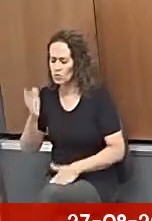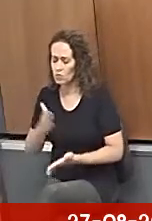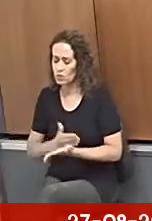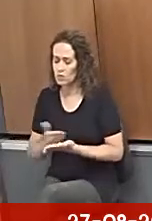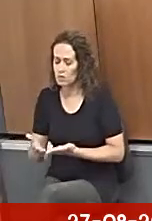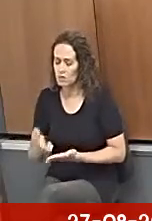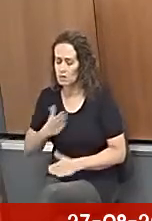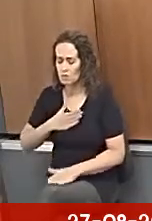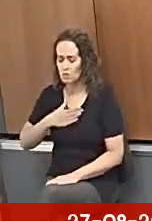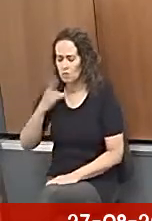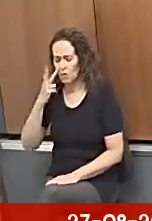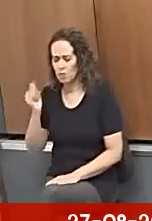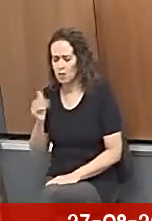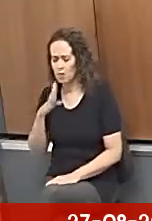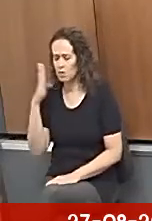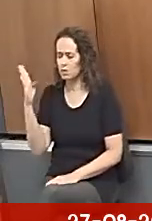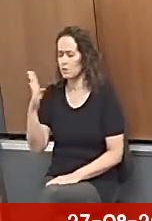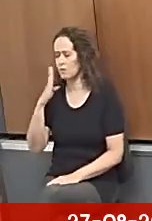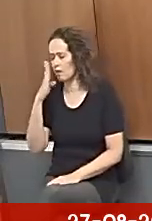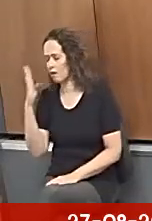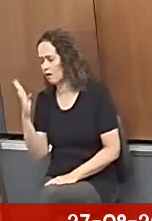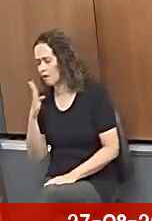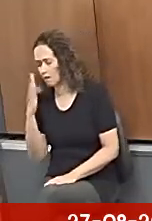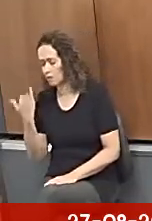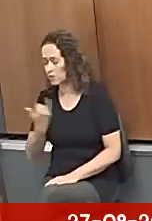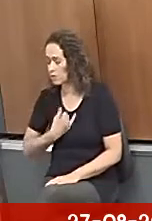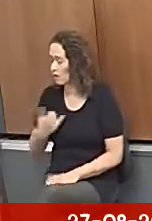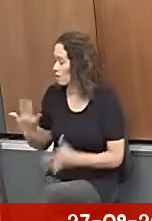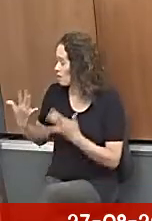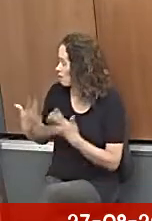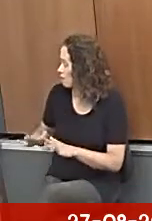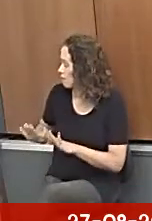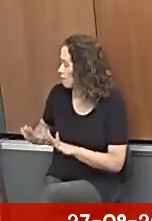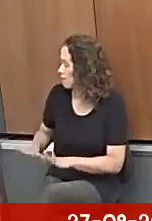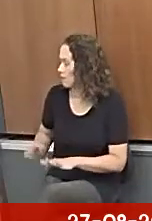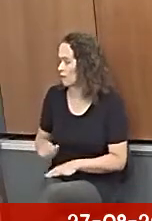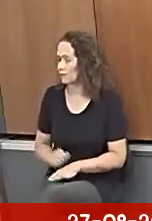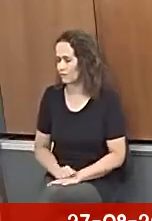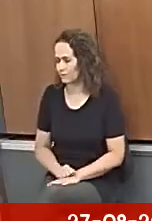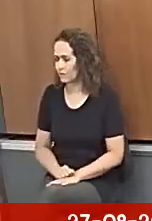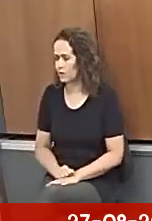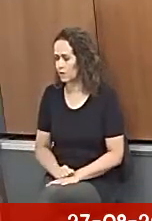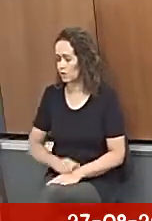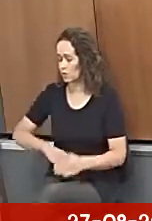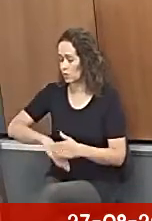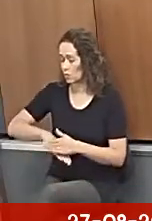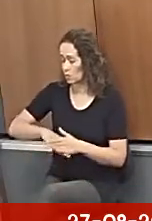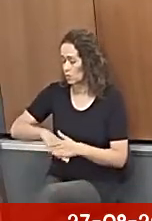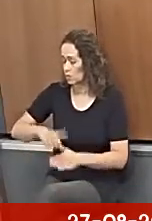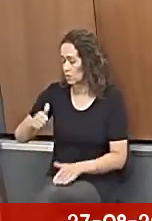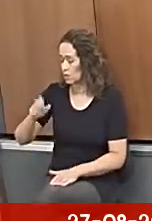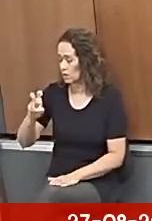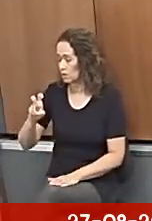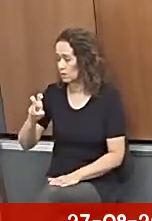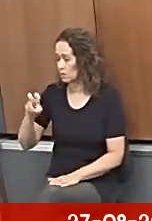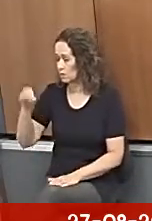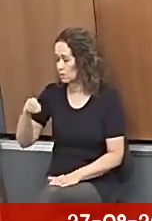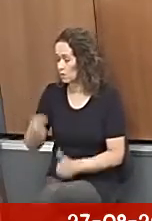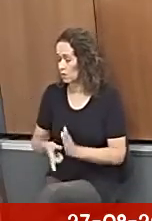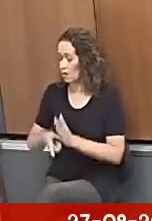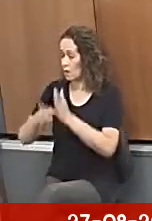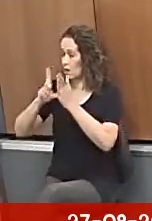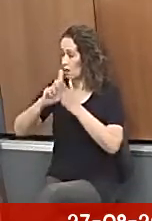passar mal e fala não quero ficar então antes de 15 minutos de jogo meu pai está aqui pode dizer